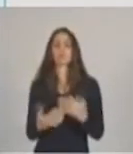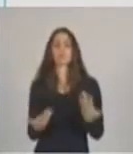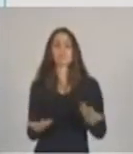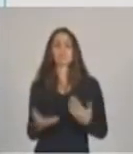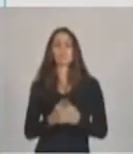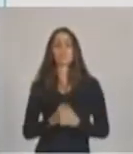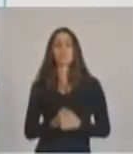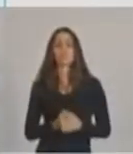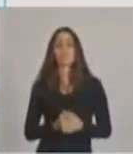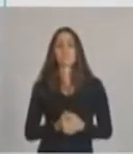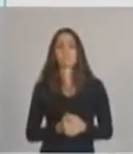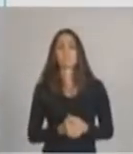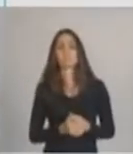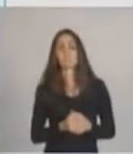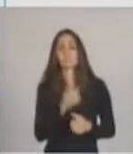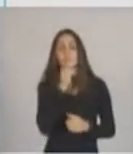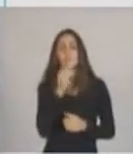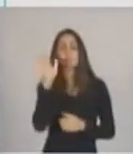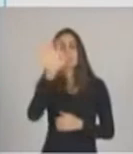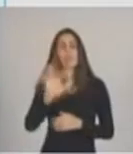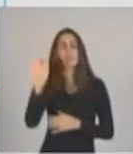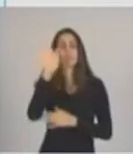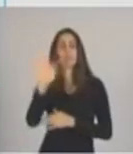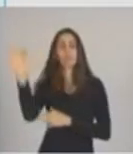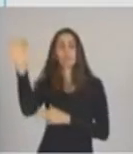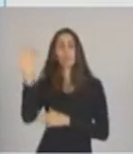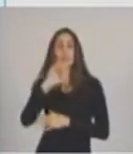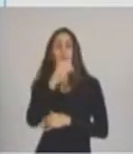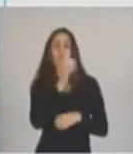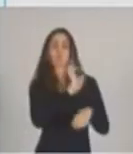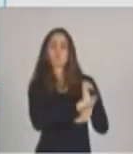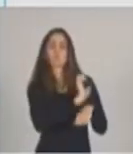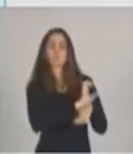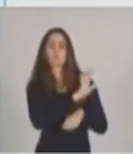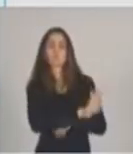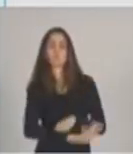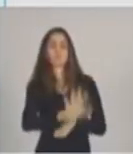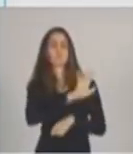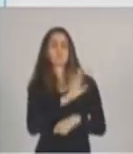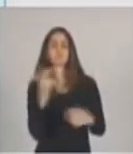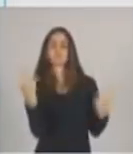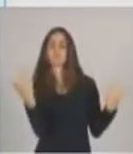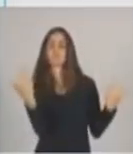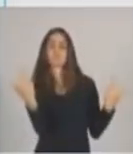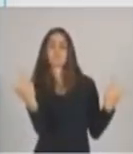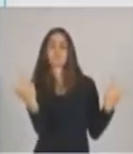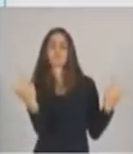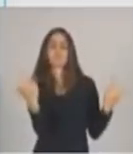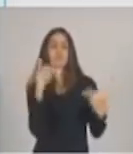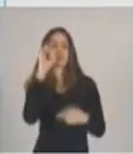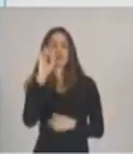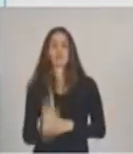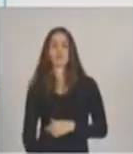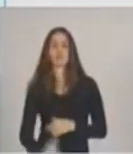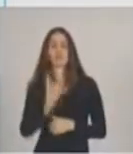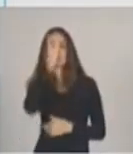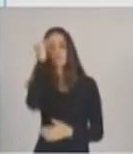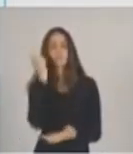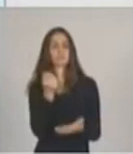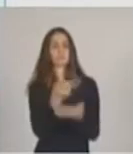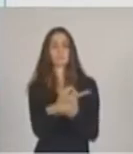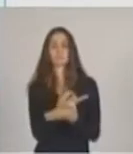caso que tem a ver com o governo federal, quanto à questão dos estados. Aqui é direito do consumidor, direito do consumidor é pactuado,